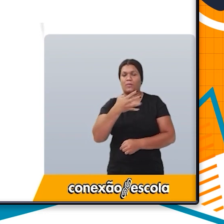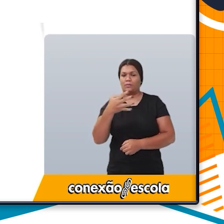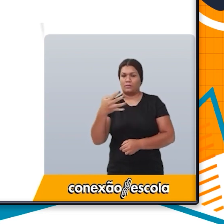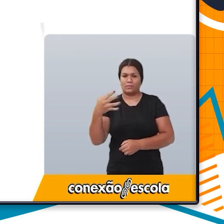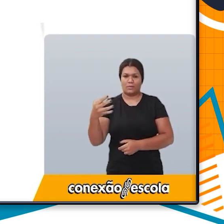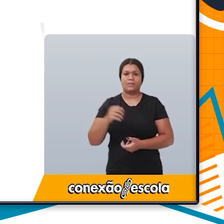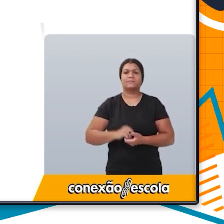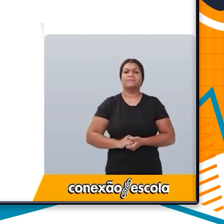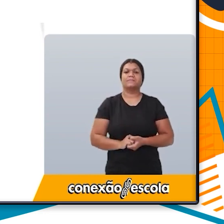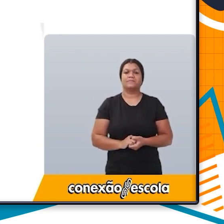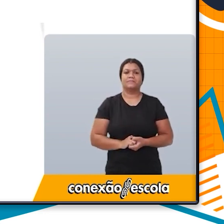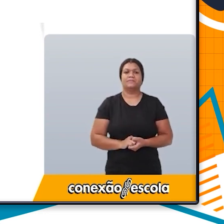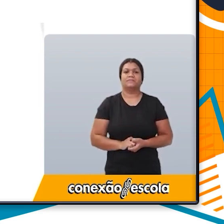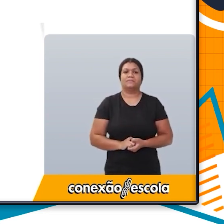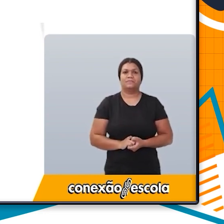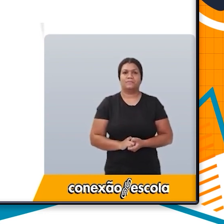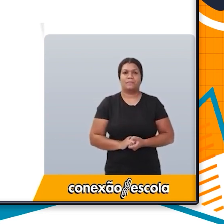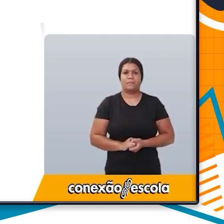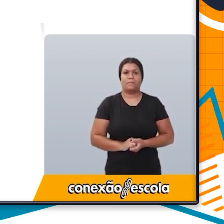periódica.